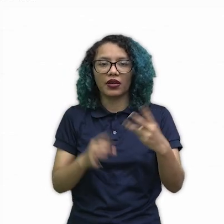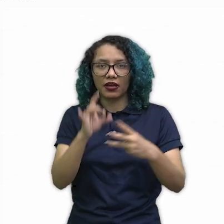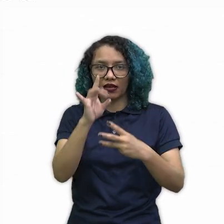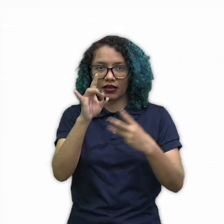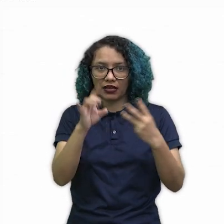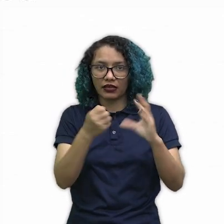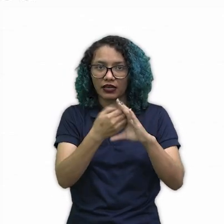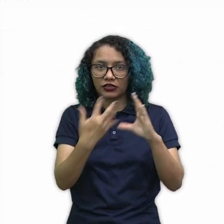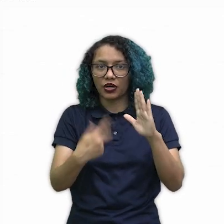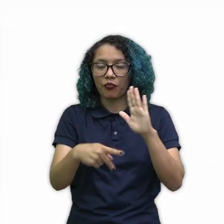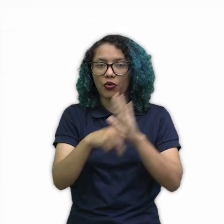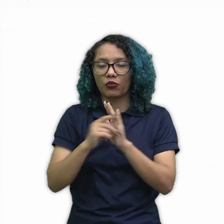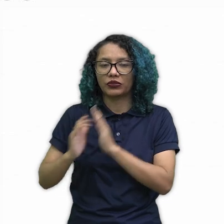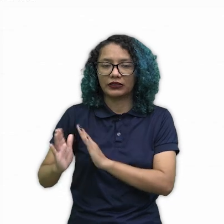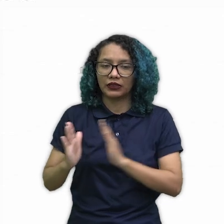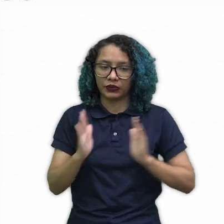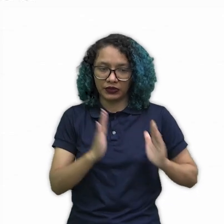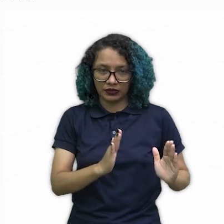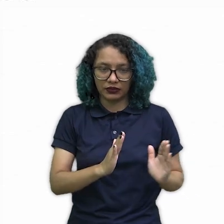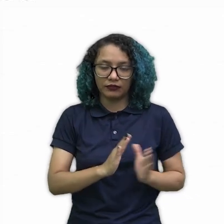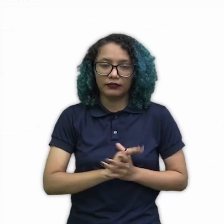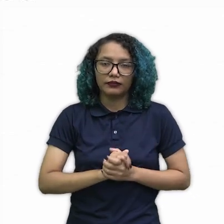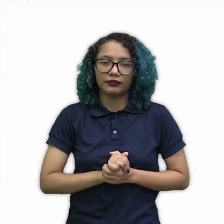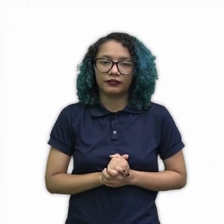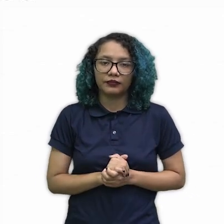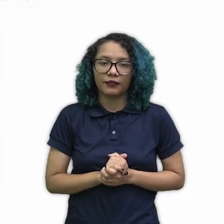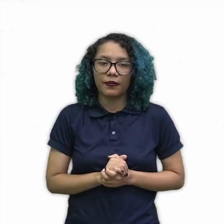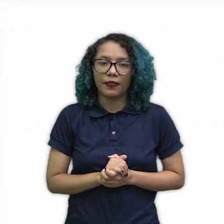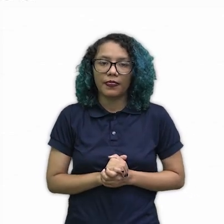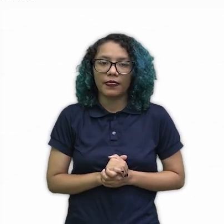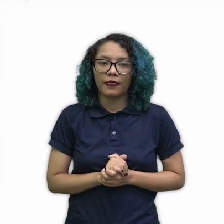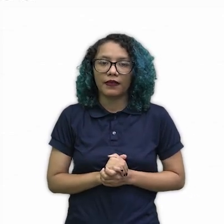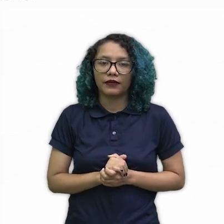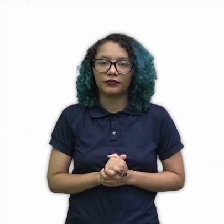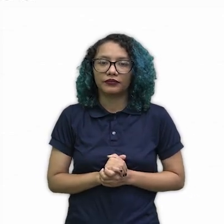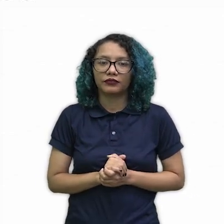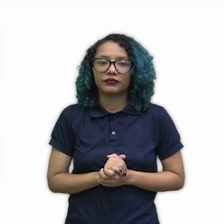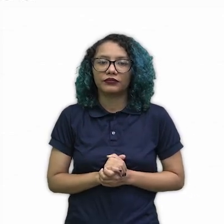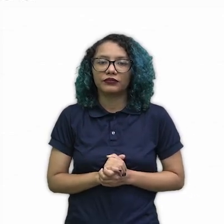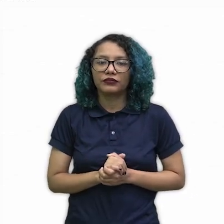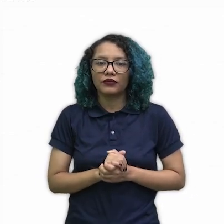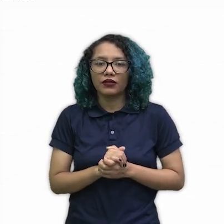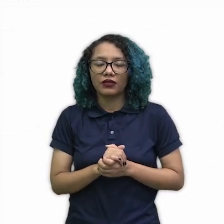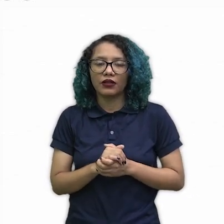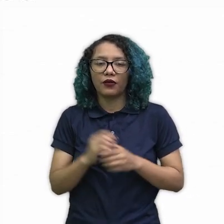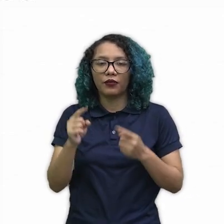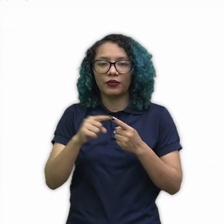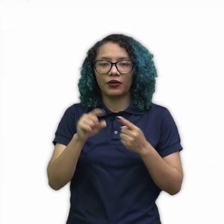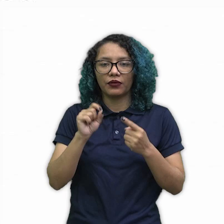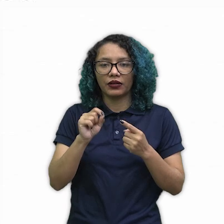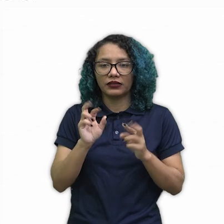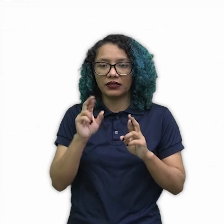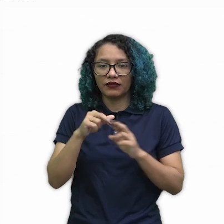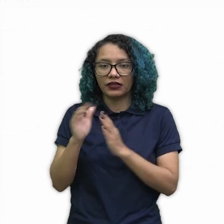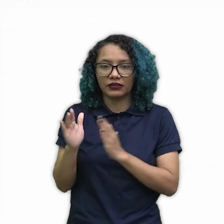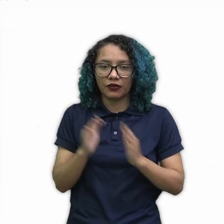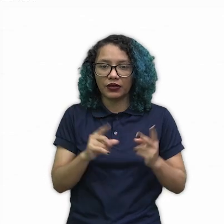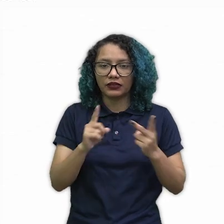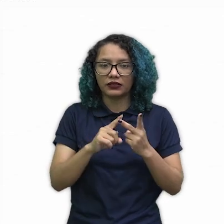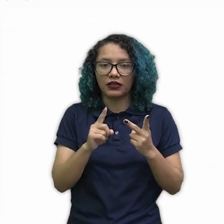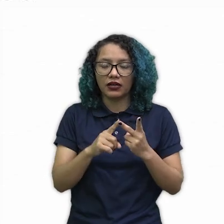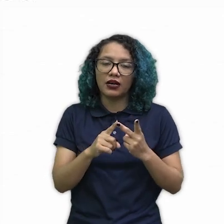sequência, ok? É o termo em si. A ordem é a posição de cada termo na sequência,